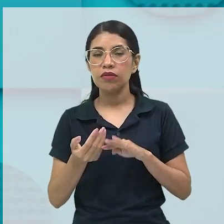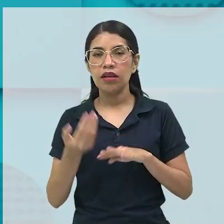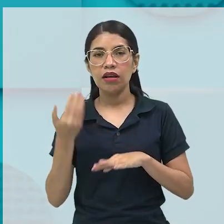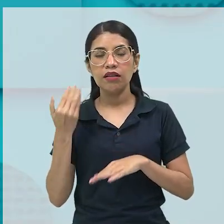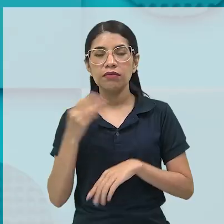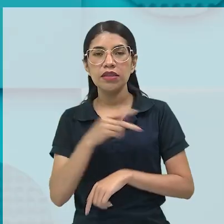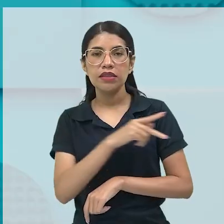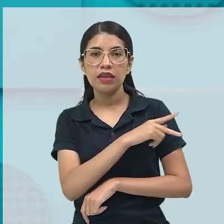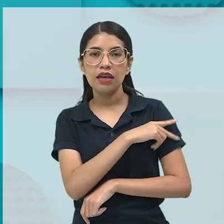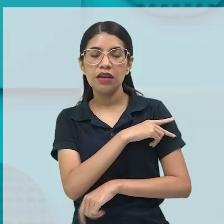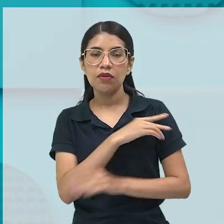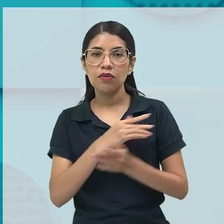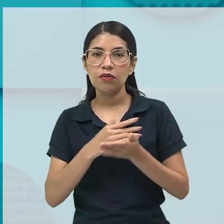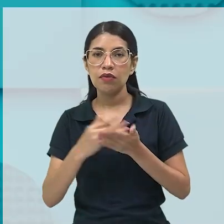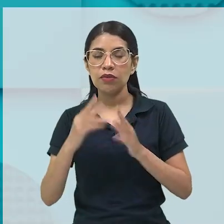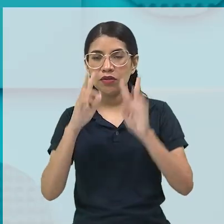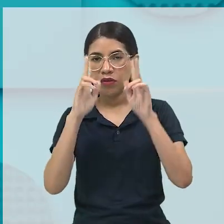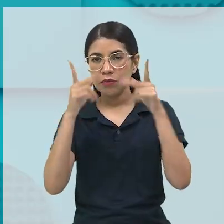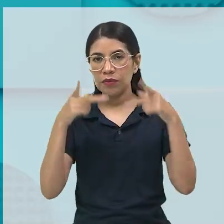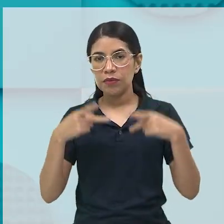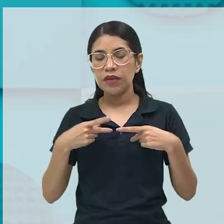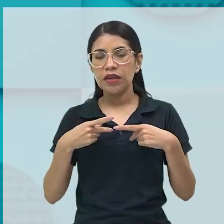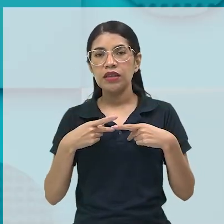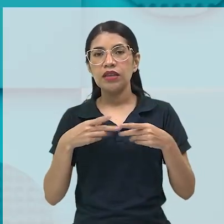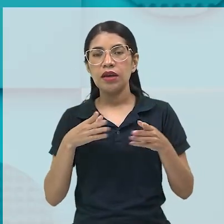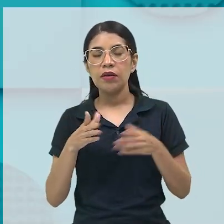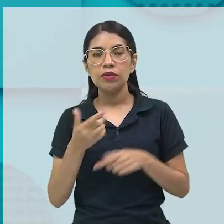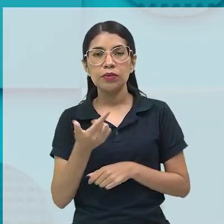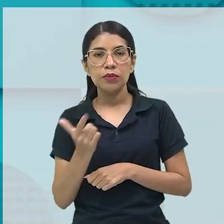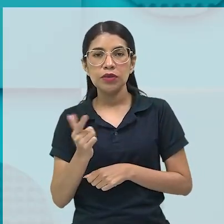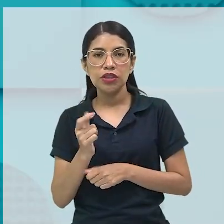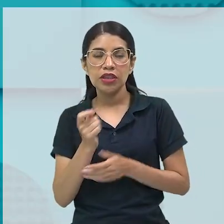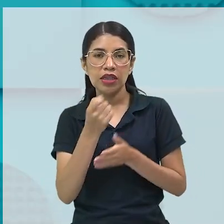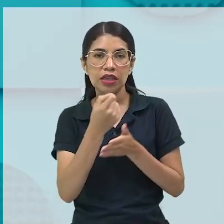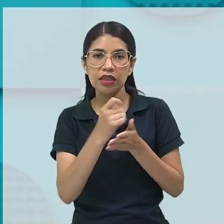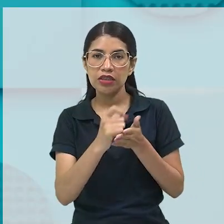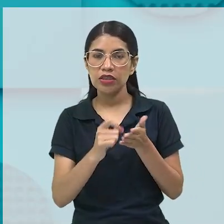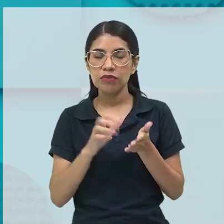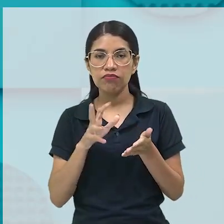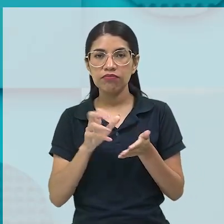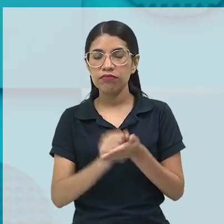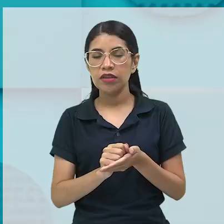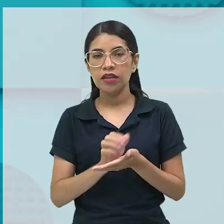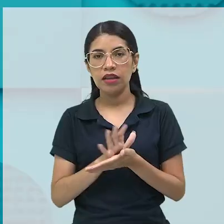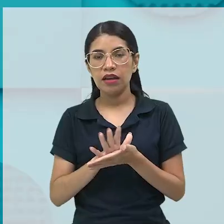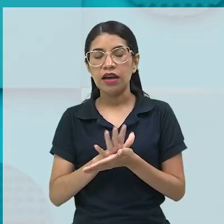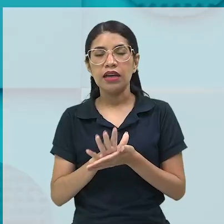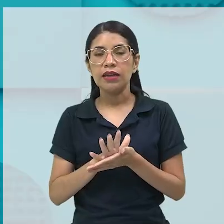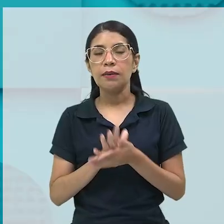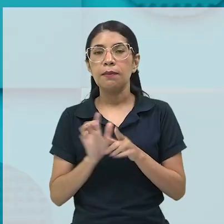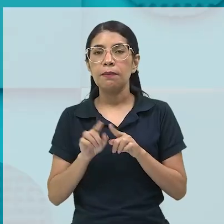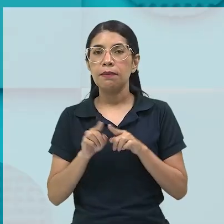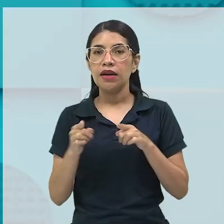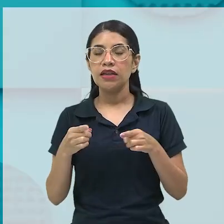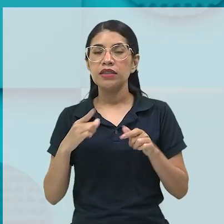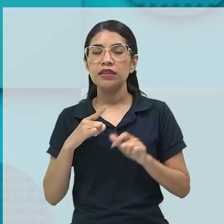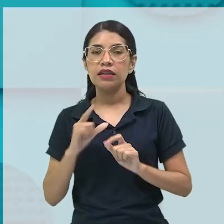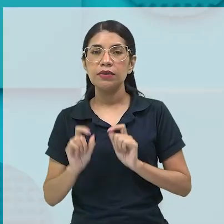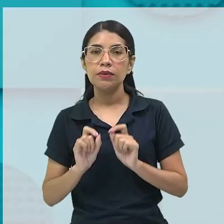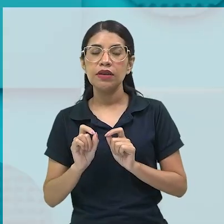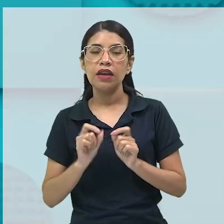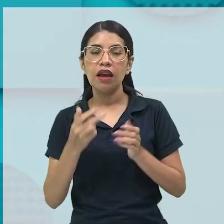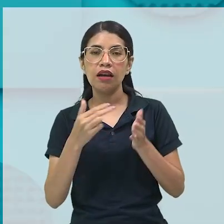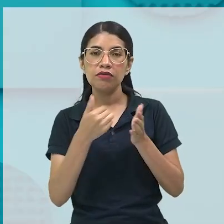pré-história, do início da história da humanidade. Uma era ágrafa, né? A gente não tem registros escritos desse momento, mas a gente tem